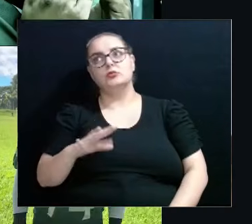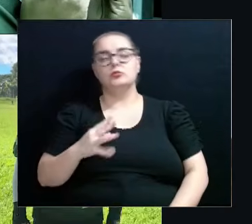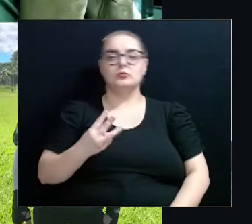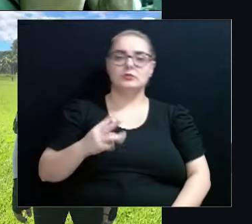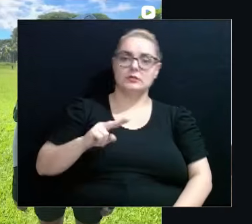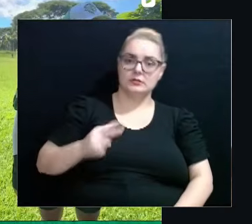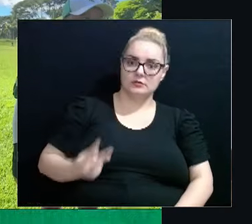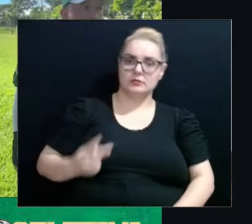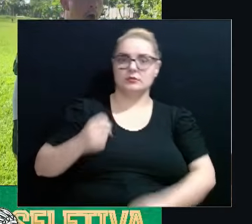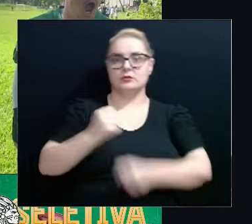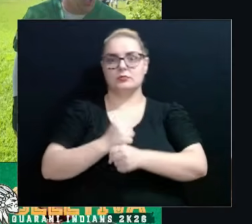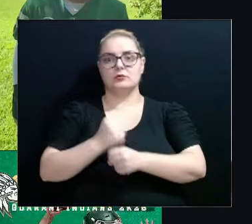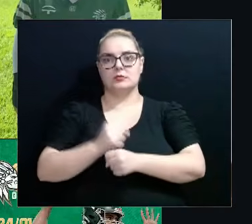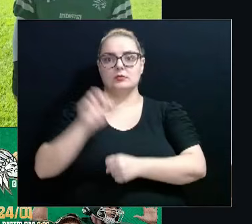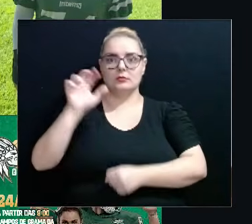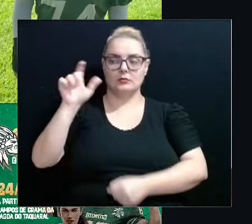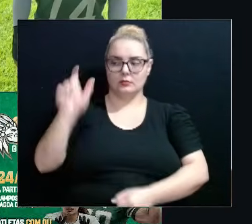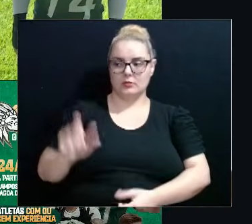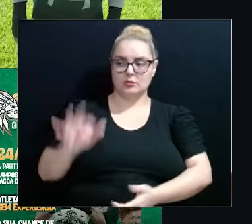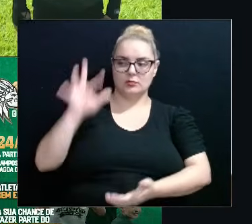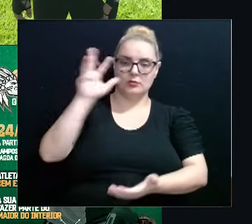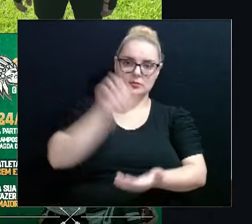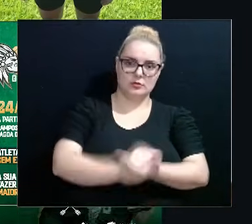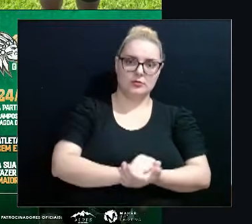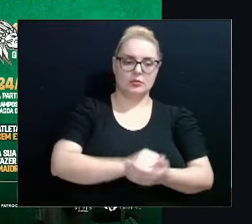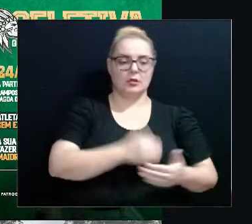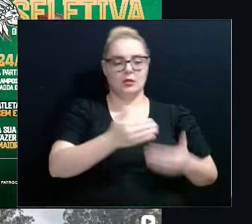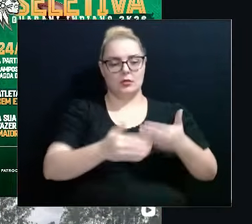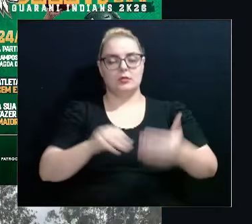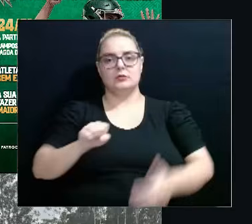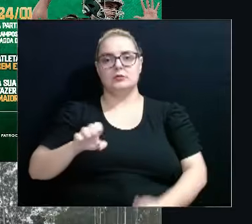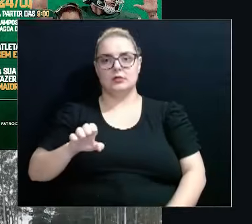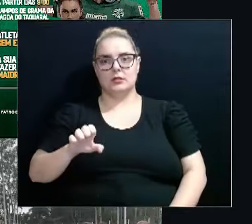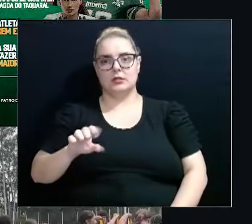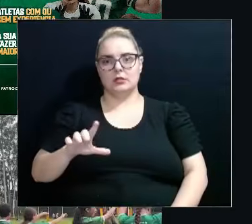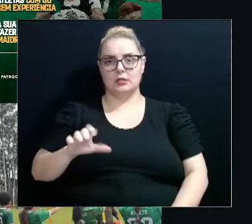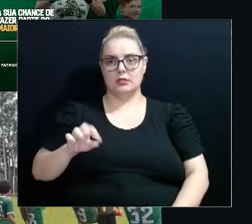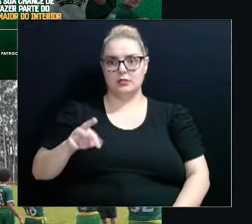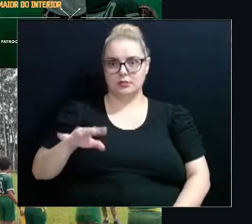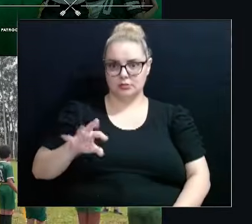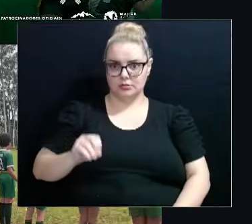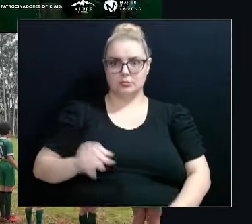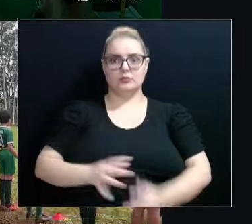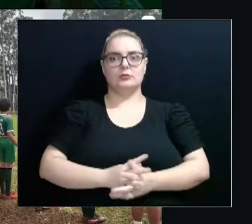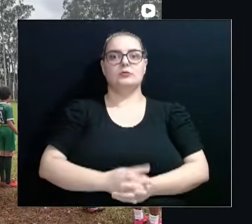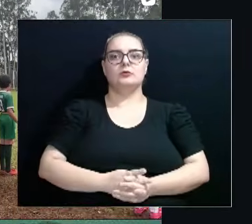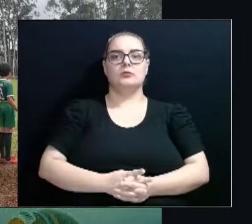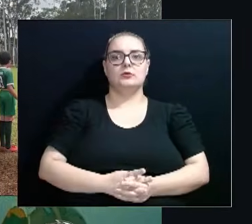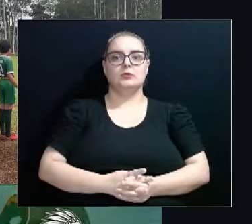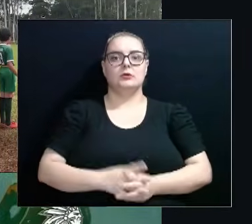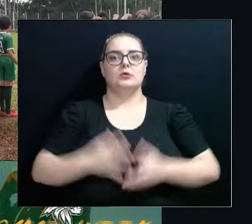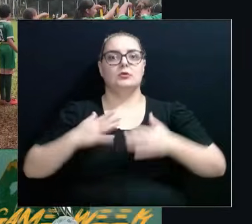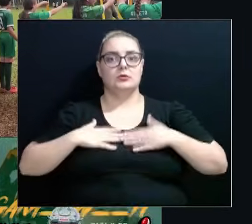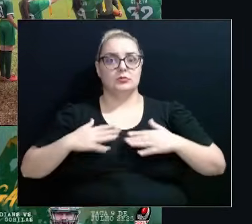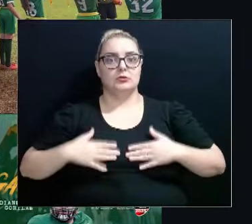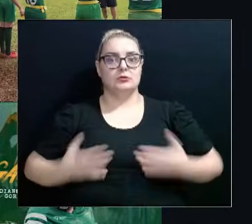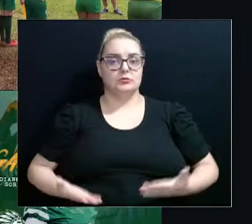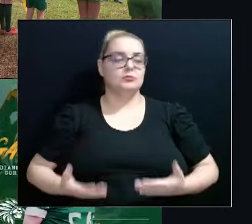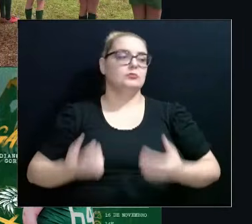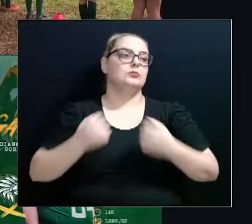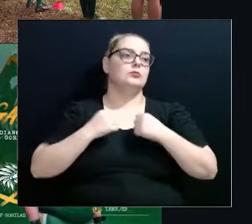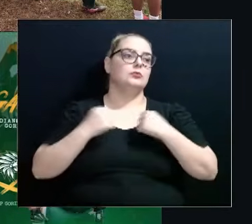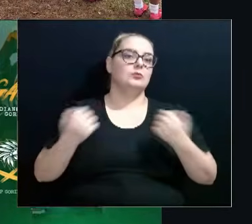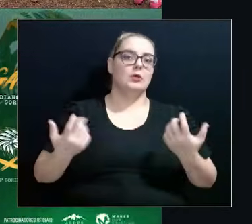vai estar lá, né? Quem quiser, segue a gente lá, @Guarani Indians, FA, vamos estar lá.